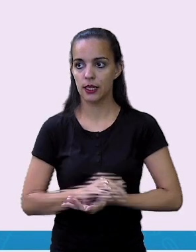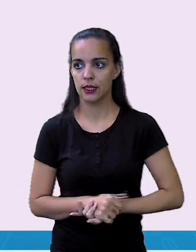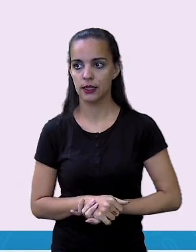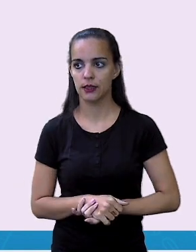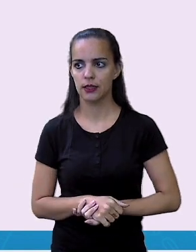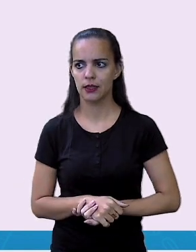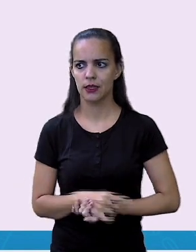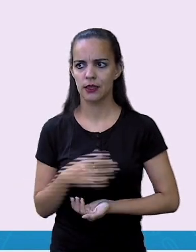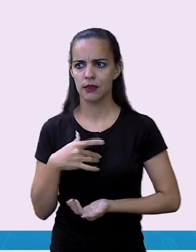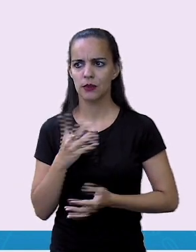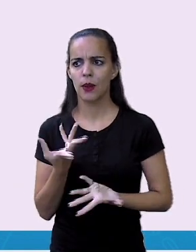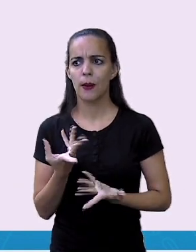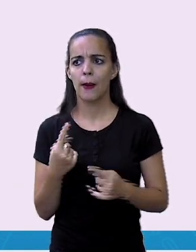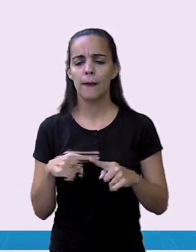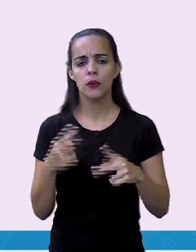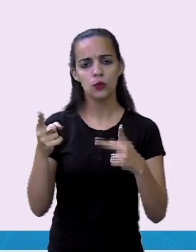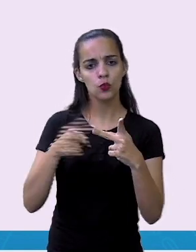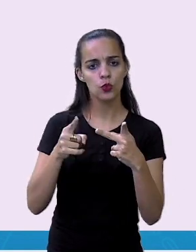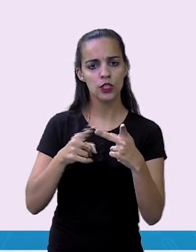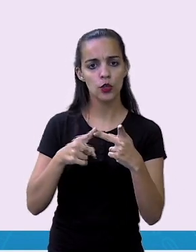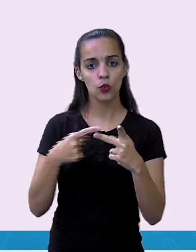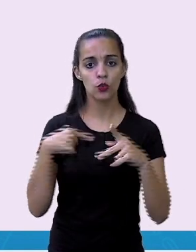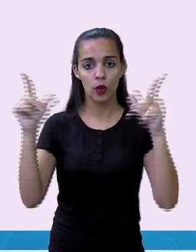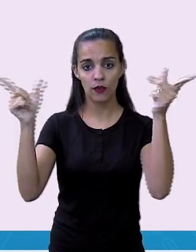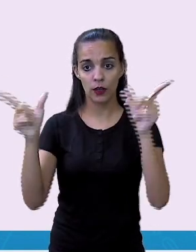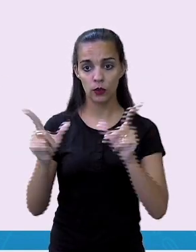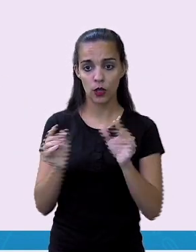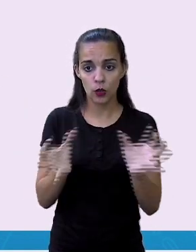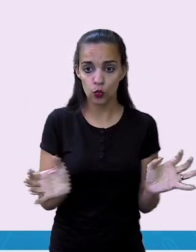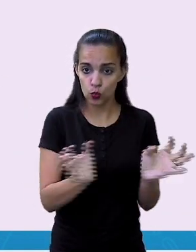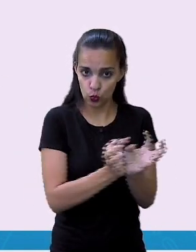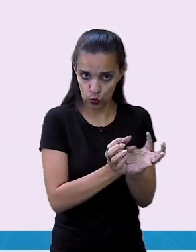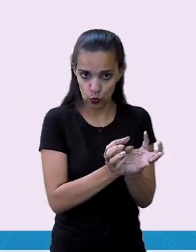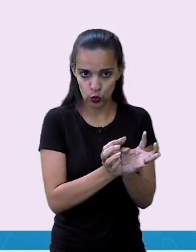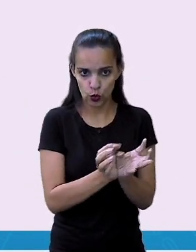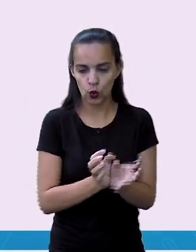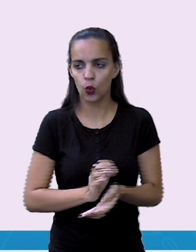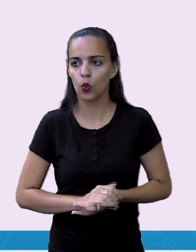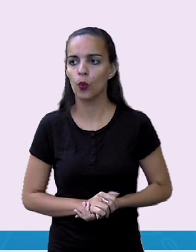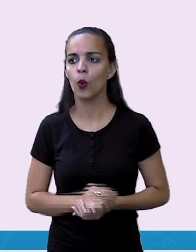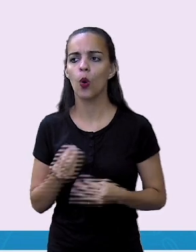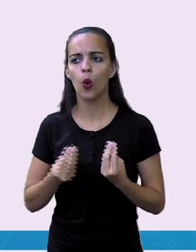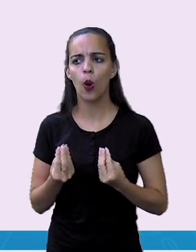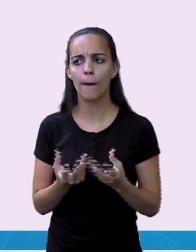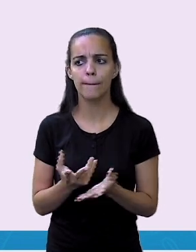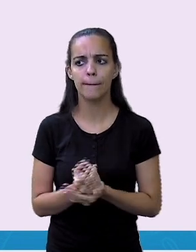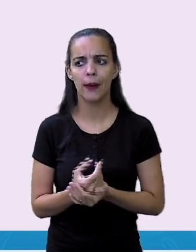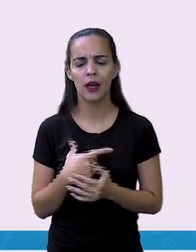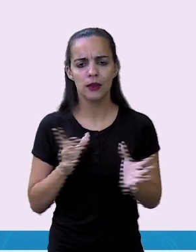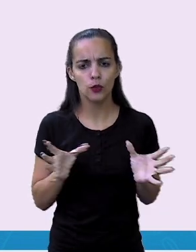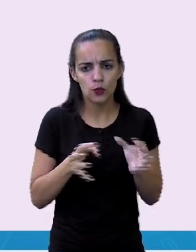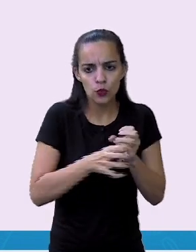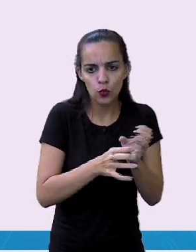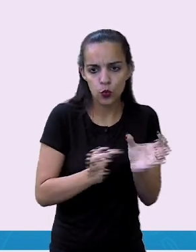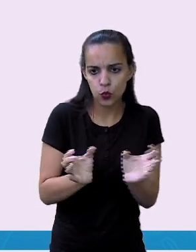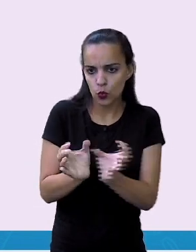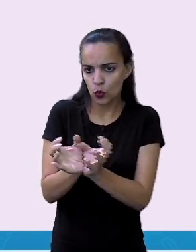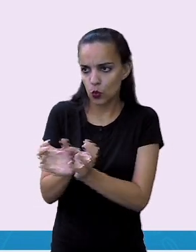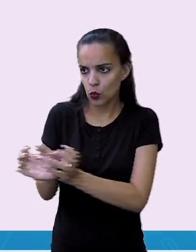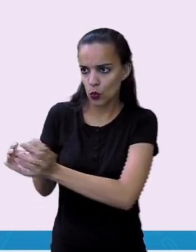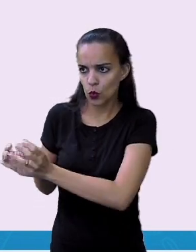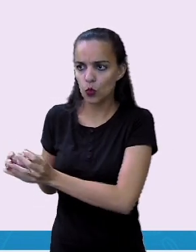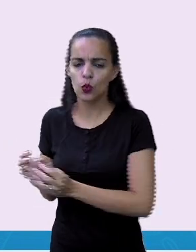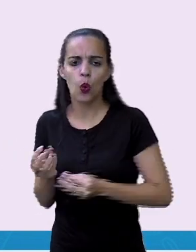tenho agrupamento. Lembra quando eu trabalhei agrupamento? Eu falei com vocês, gente, para agrupar uma